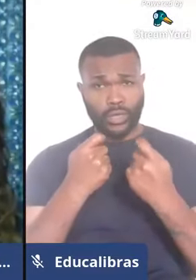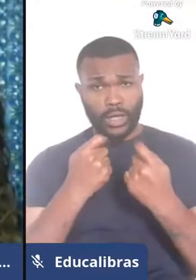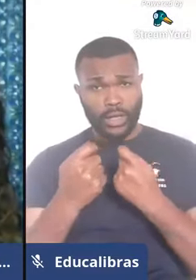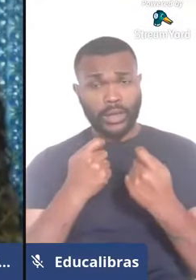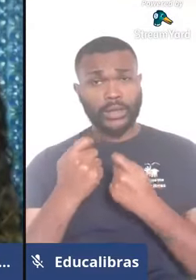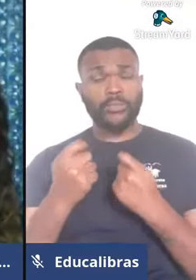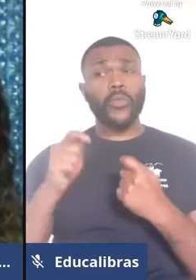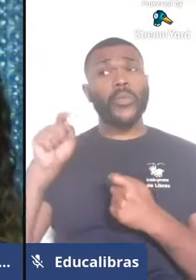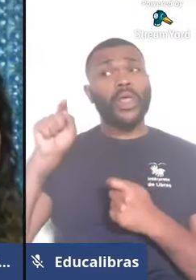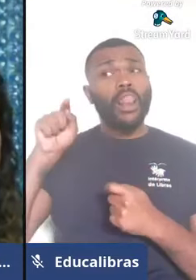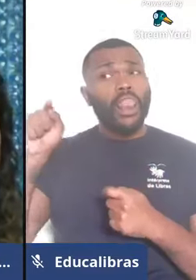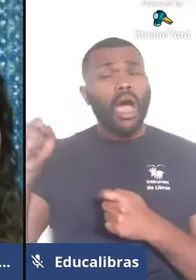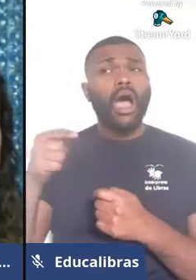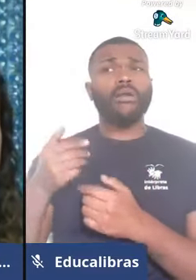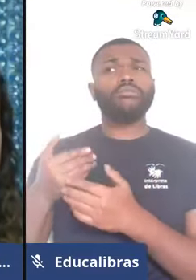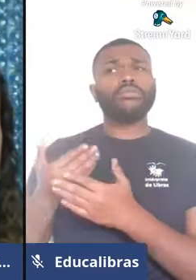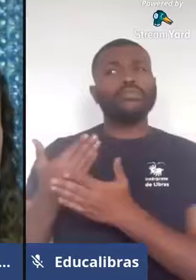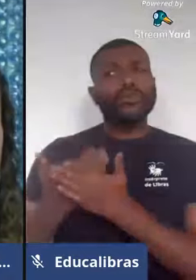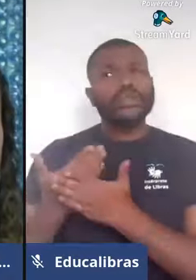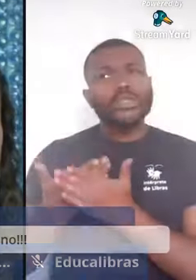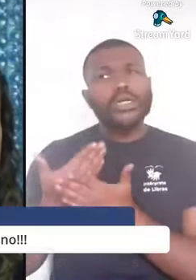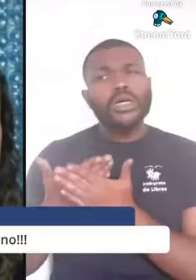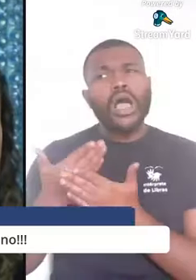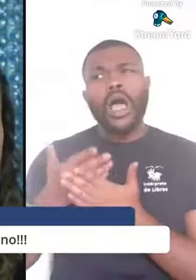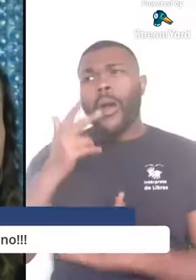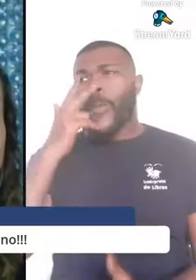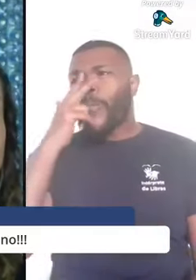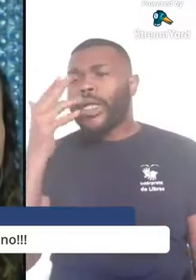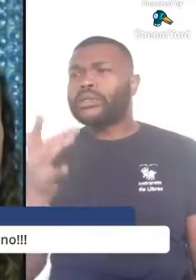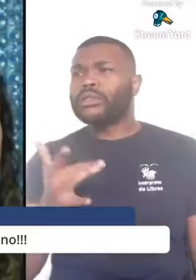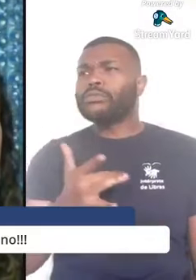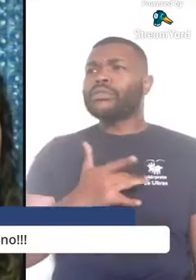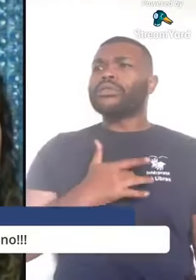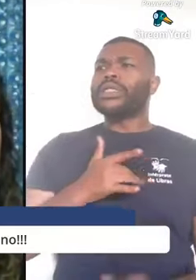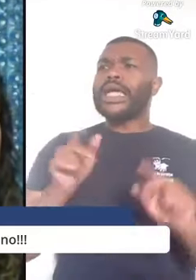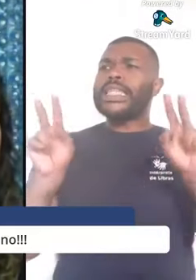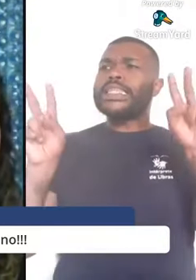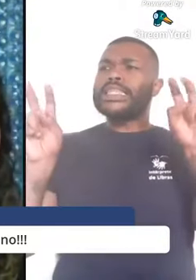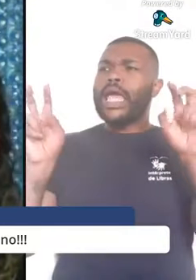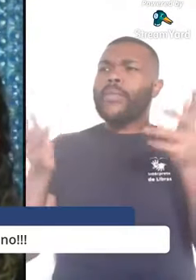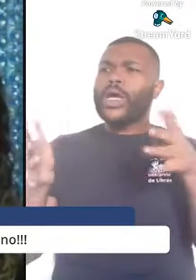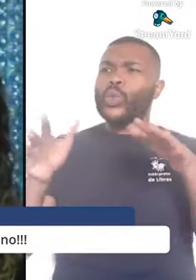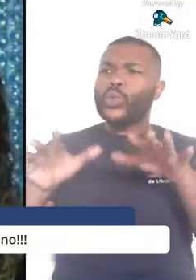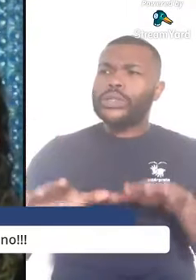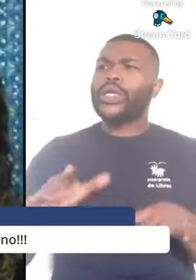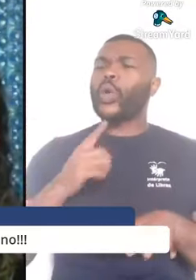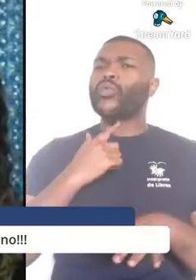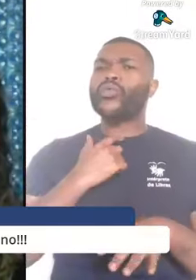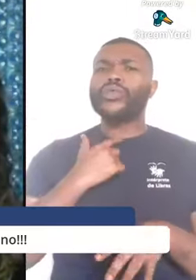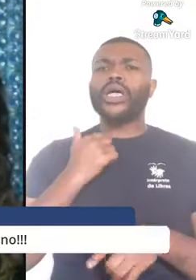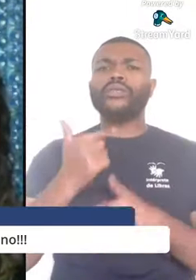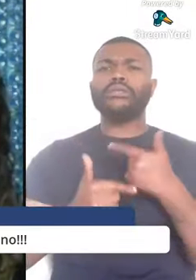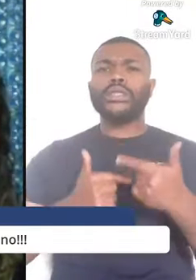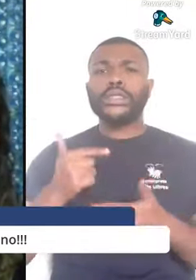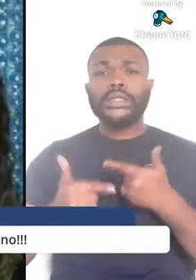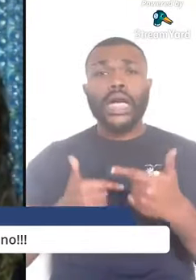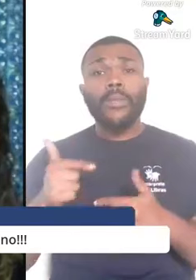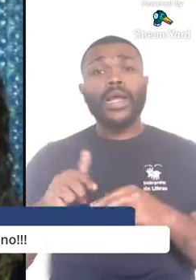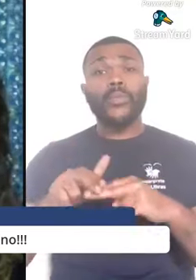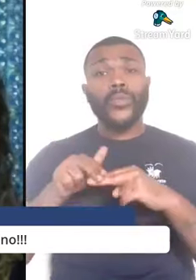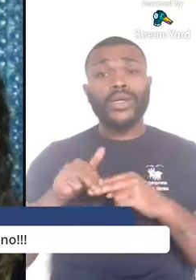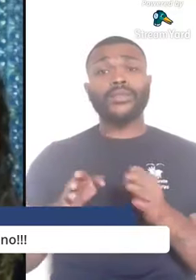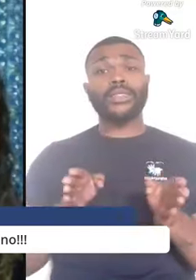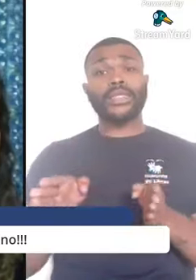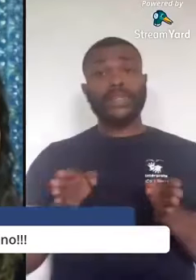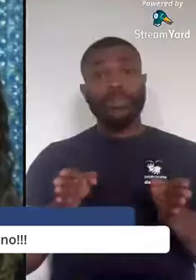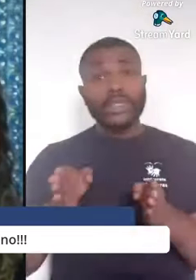eu comecei, fui picada por essa semente aí da inclusão, da vontade de trabalhar em prol da acessibilidade para ajudar na inclusão